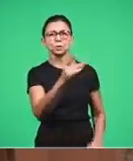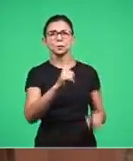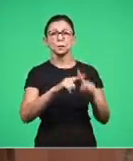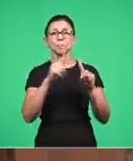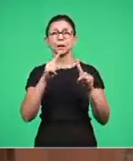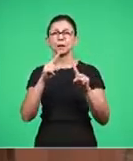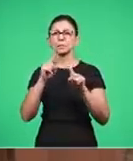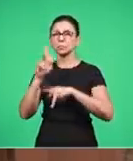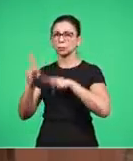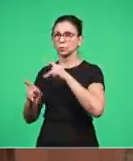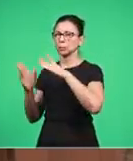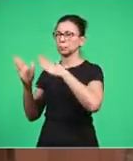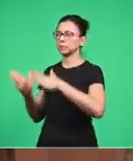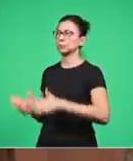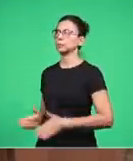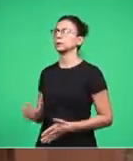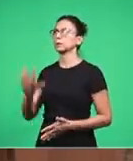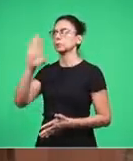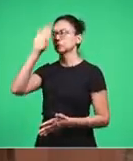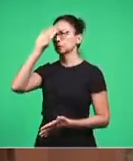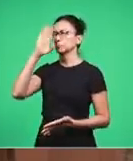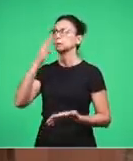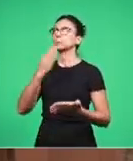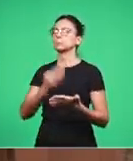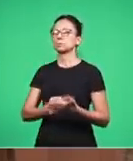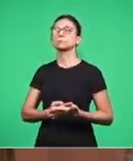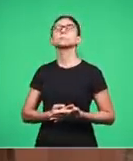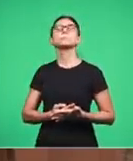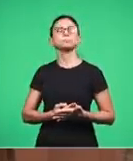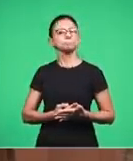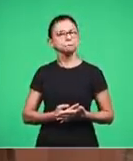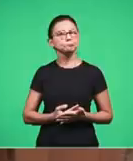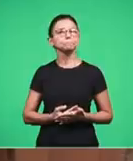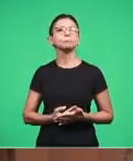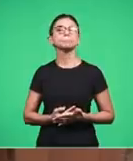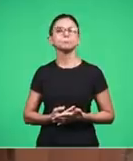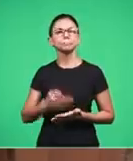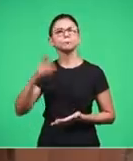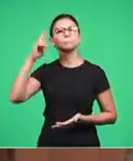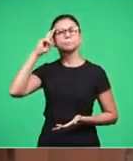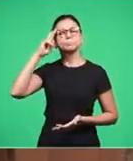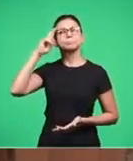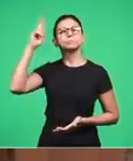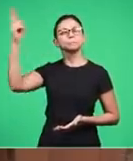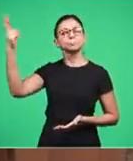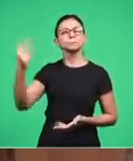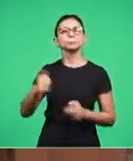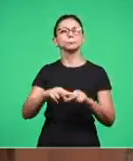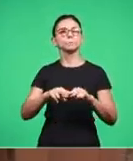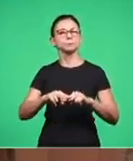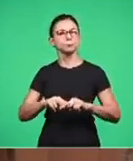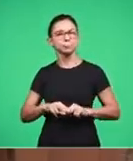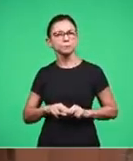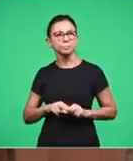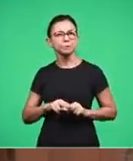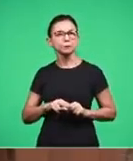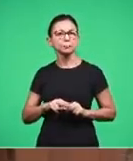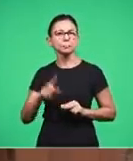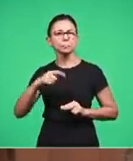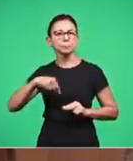estava sempre olhando tudo. Por isso, irmãos, a nossa oração é a oração de Davi: